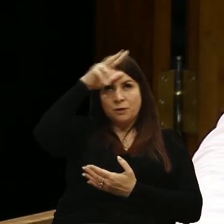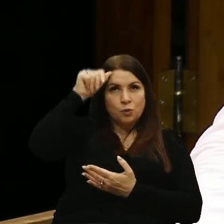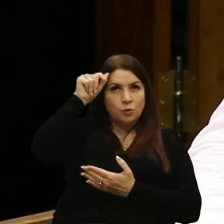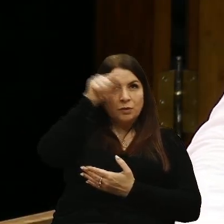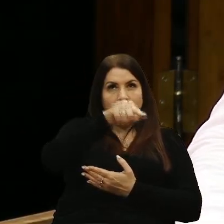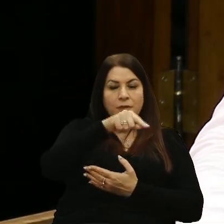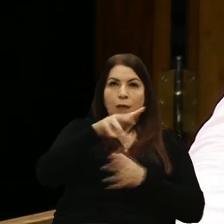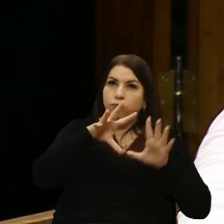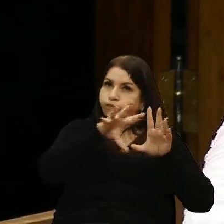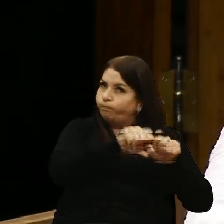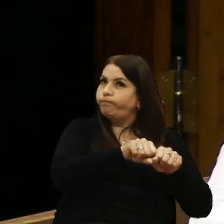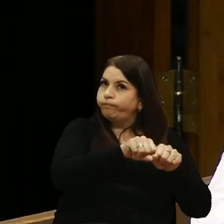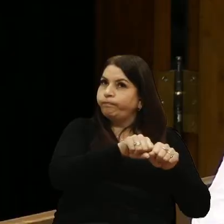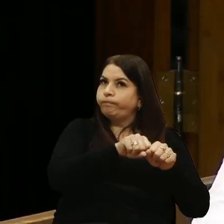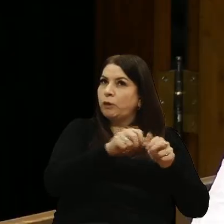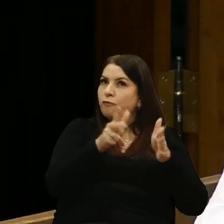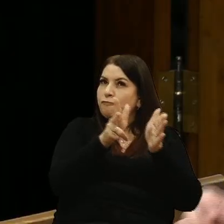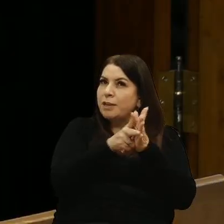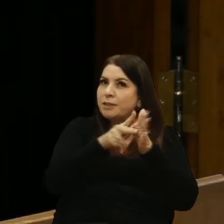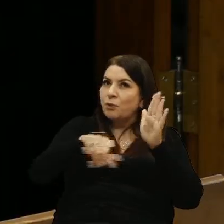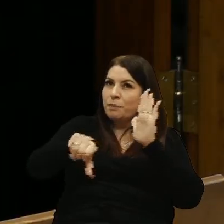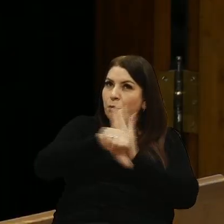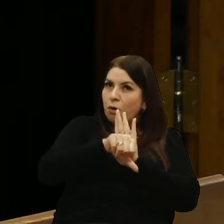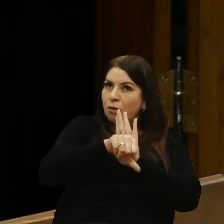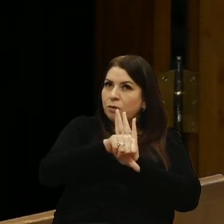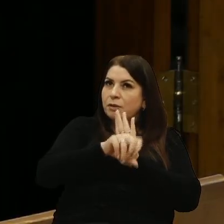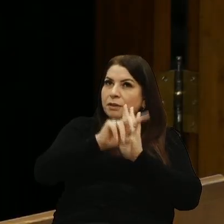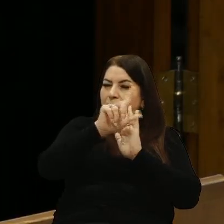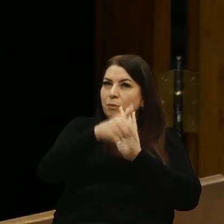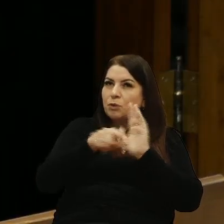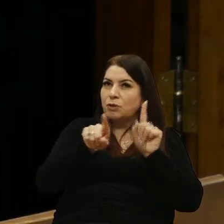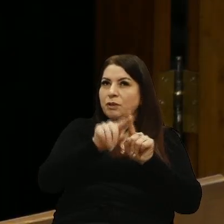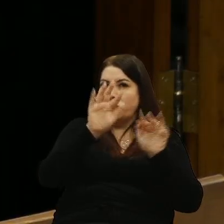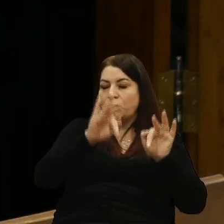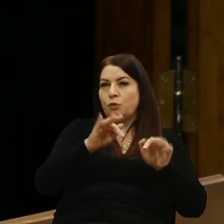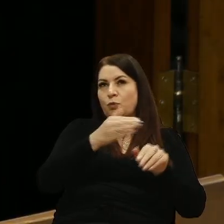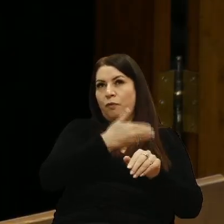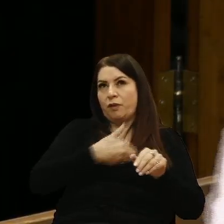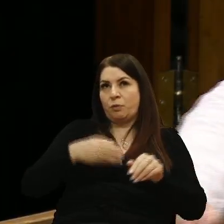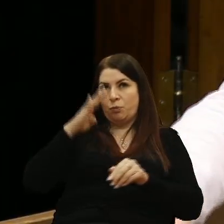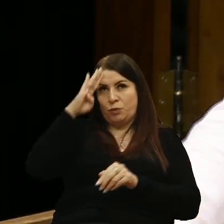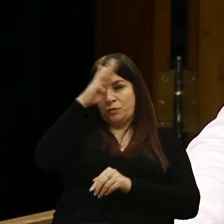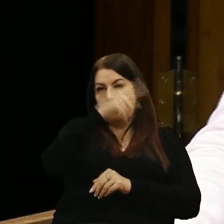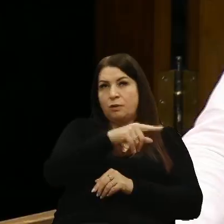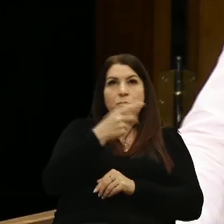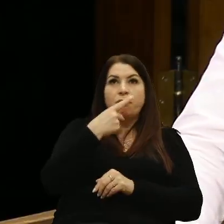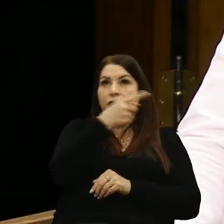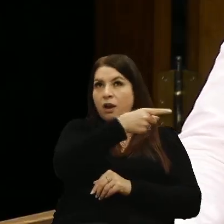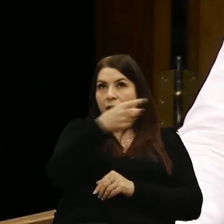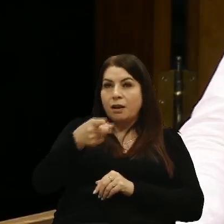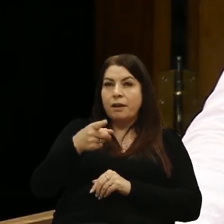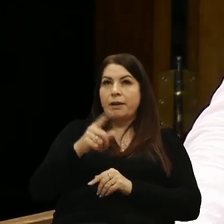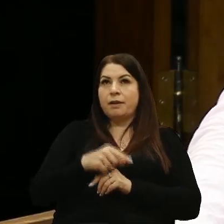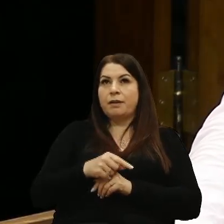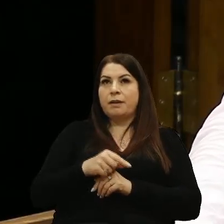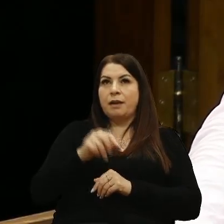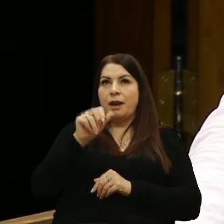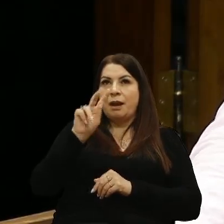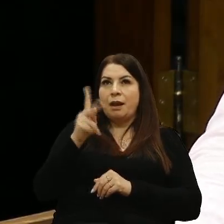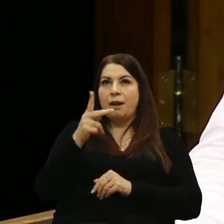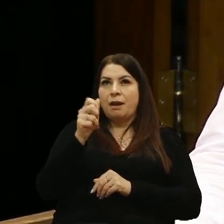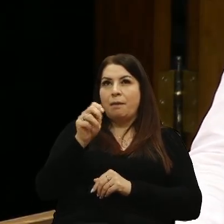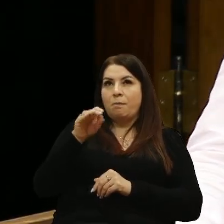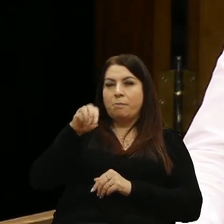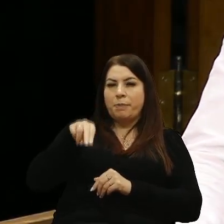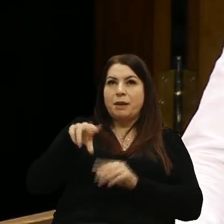está tomada por facções criminosas posteriormente ao governo Bolsonaro. Não preciso falar para o senhor que a ABIN